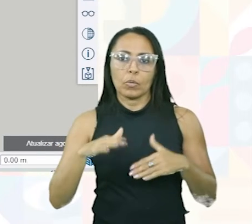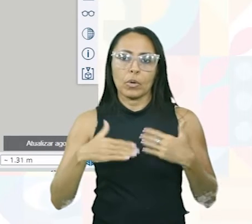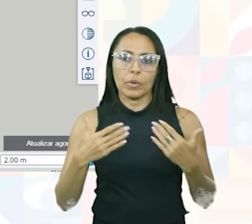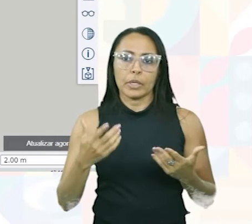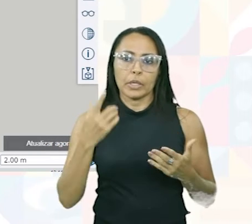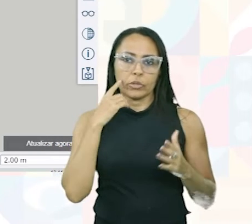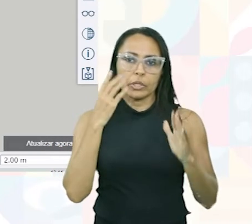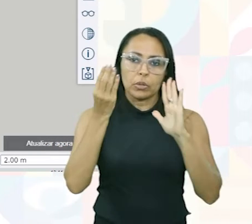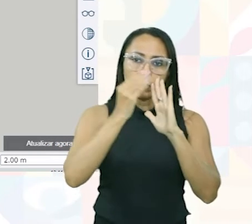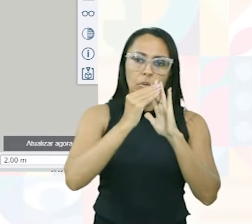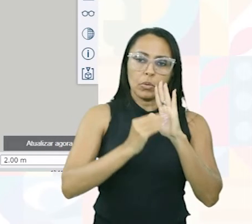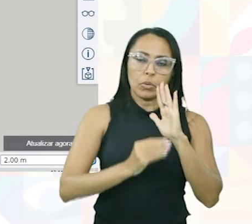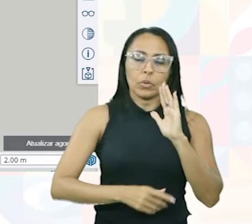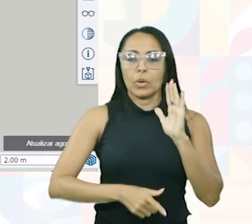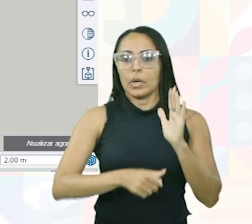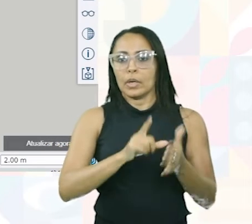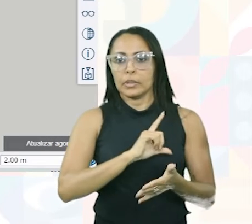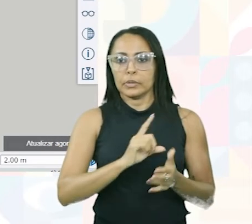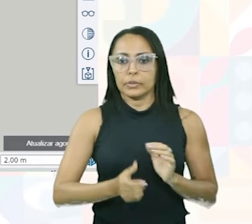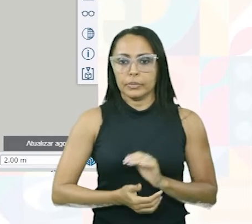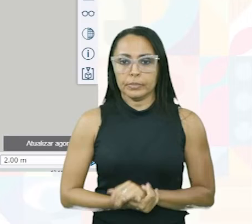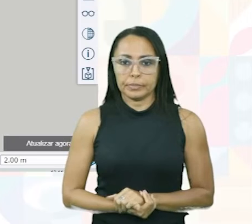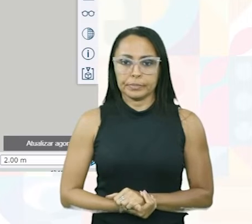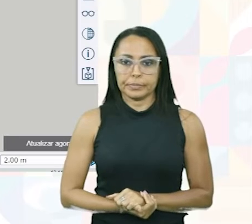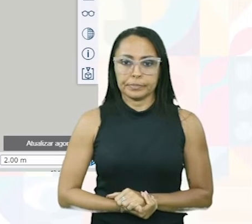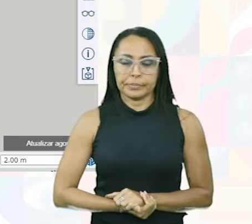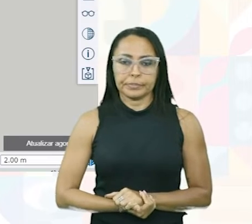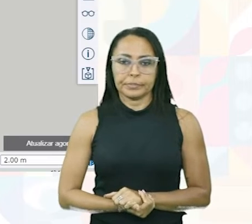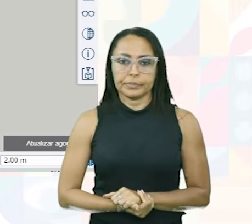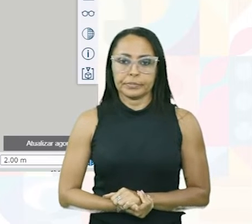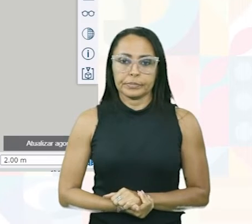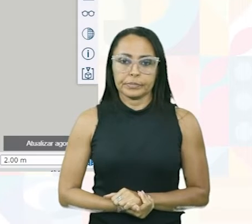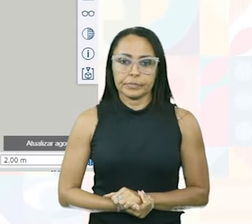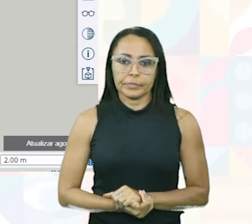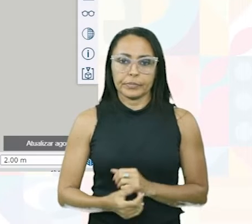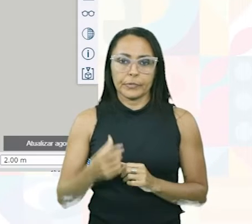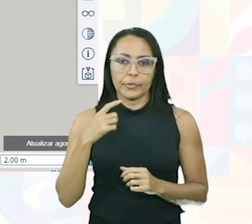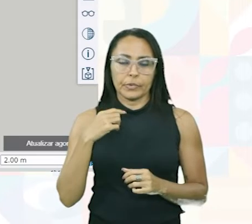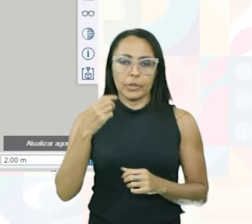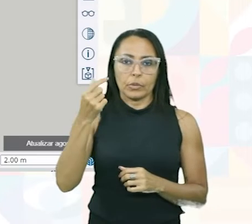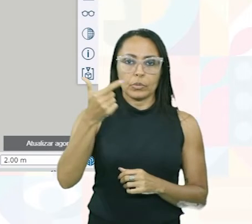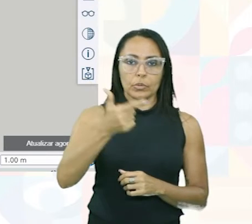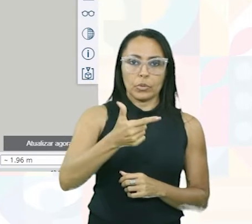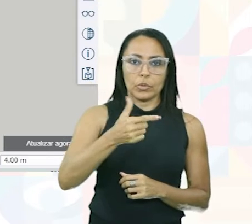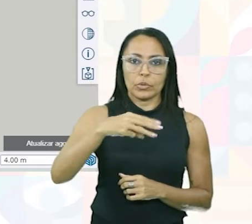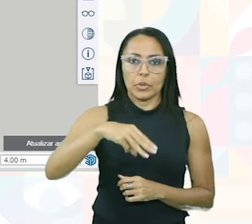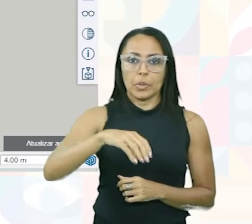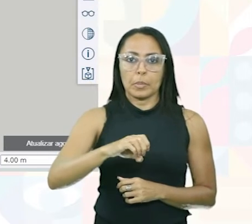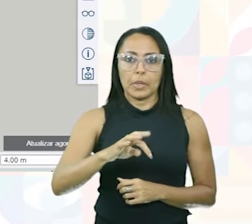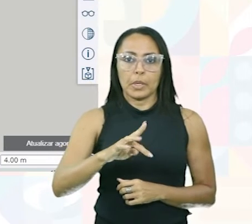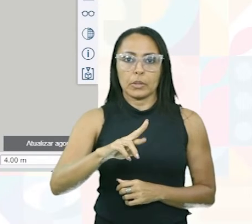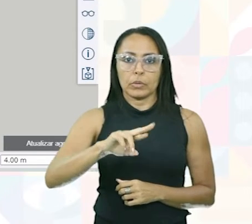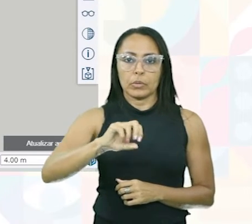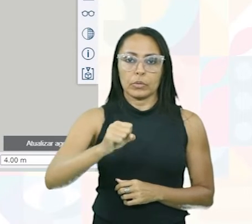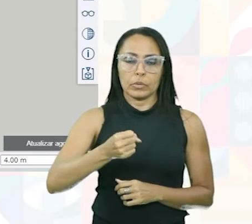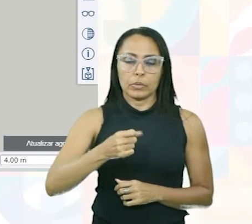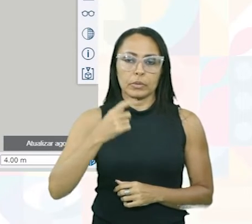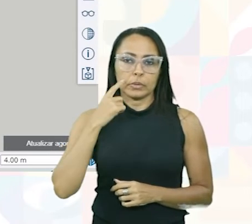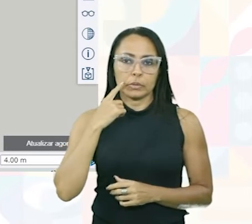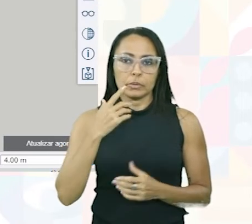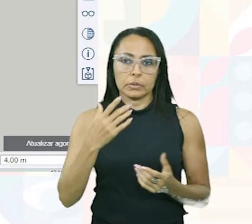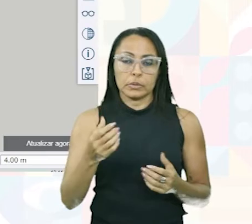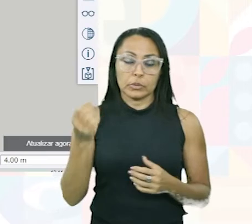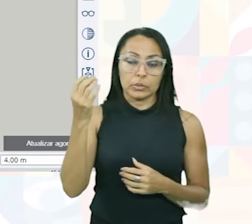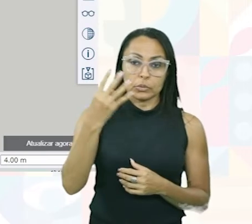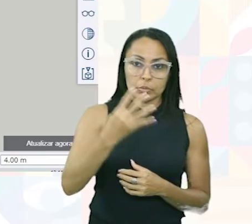colocou anteriormente. Então, ó, eu tenho aqui 2 metros e aqui desse ponto até esse ponto eu tenho